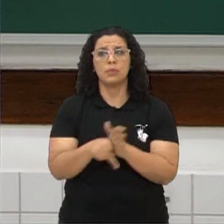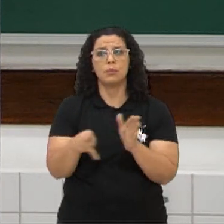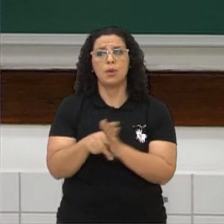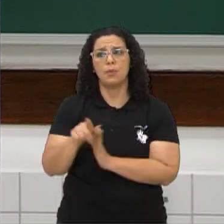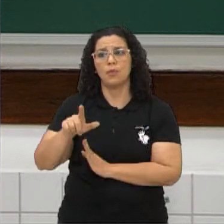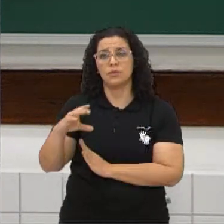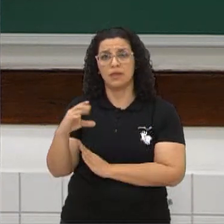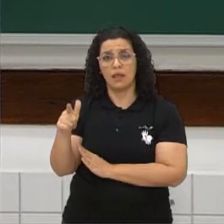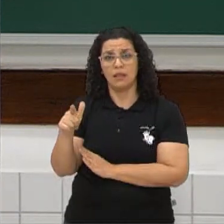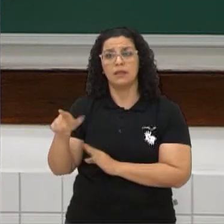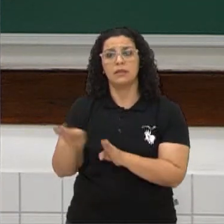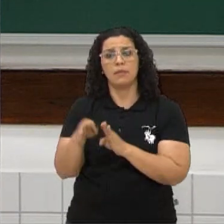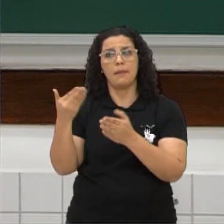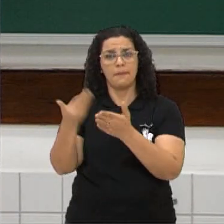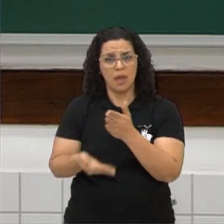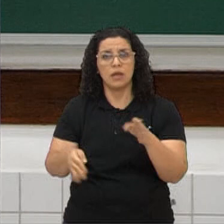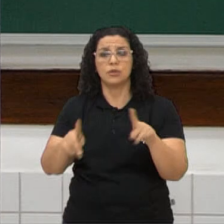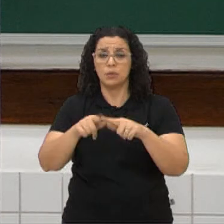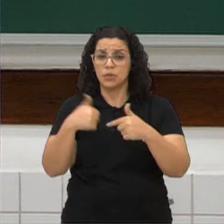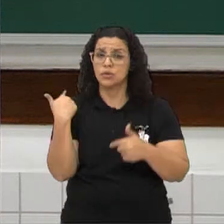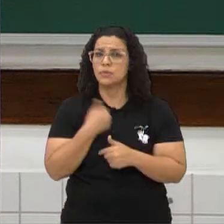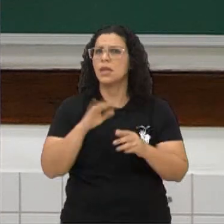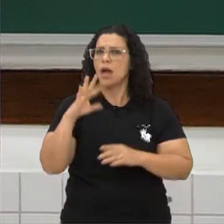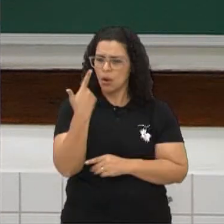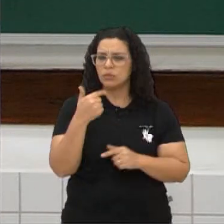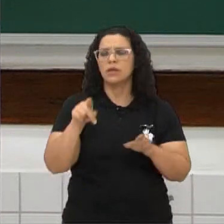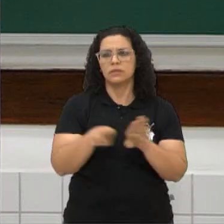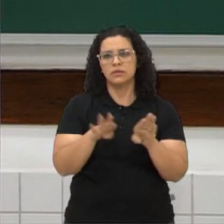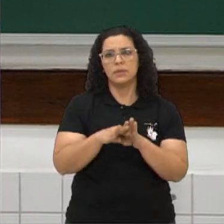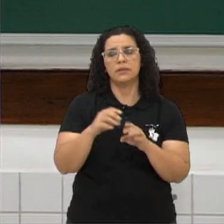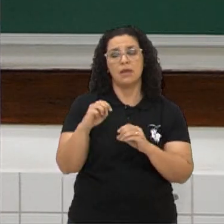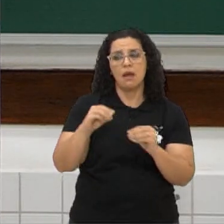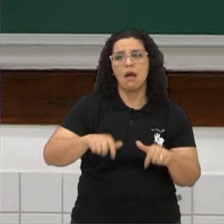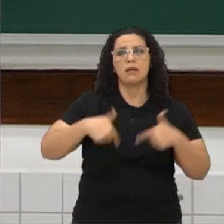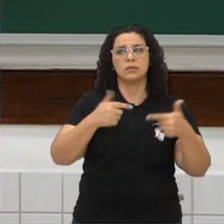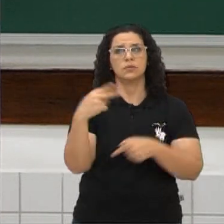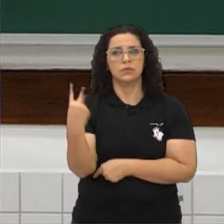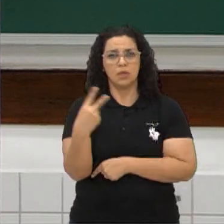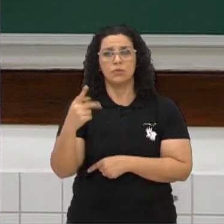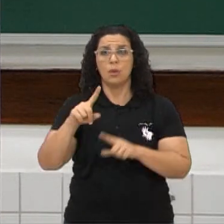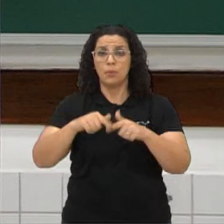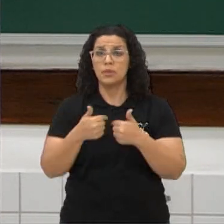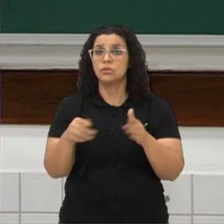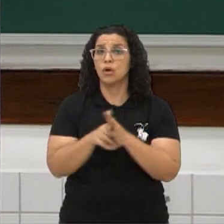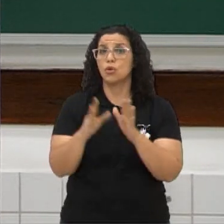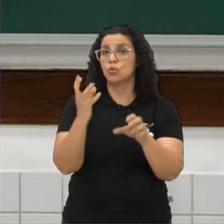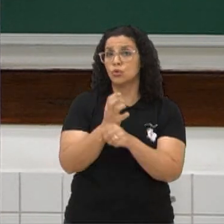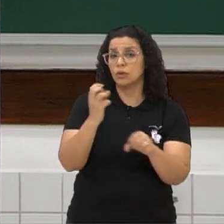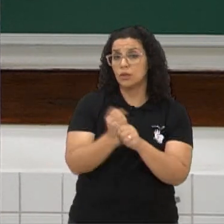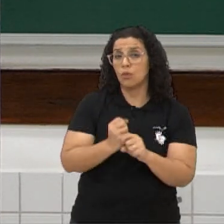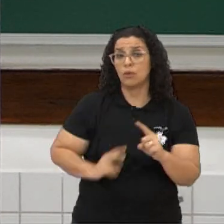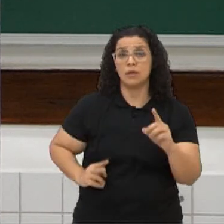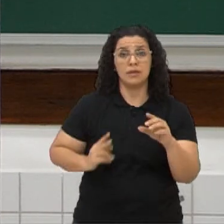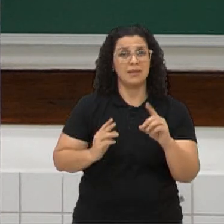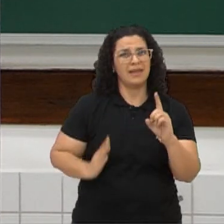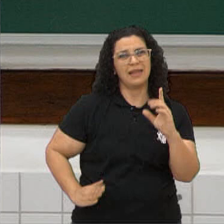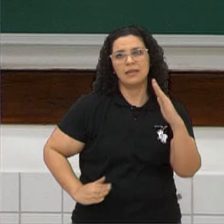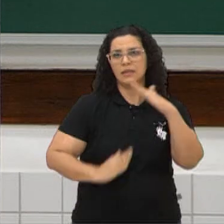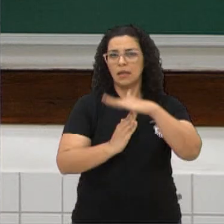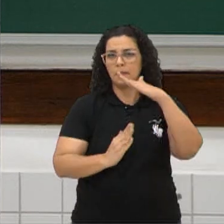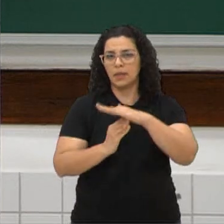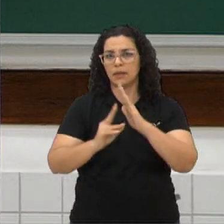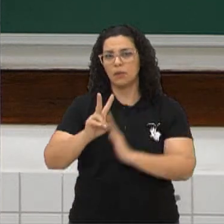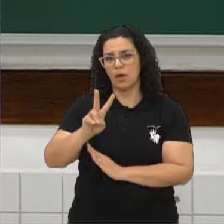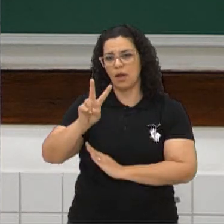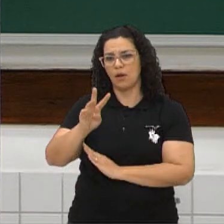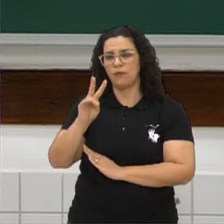gás cloro pode ser perdido, então acontecem reações secundárias e por isso que a voltagem fornecida não pode ser muito maior do